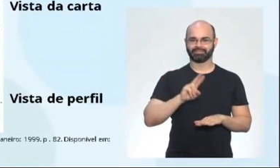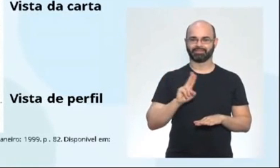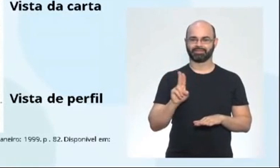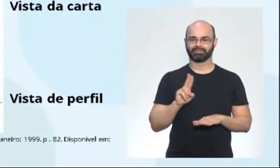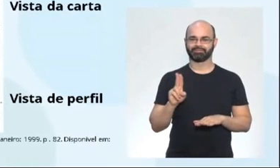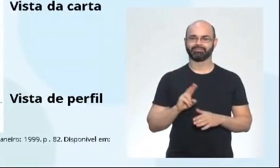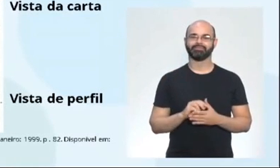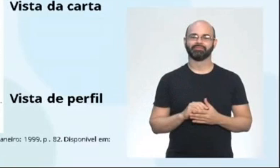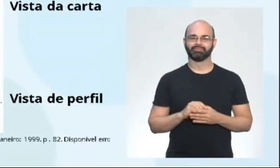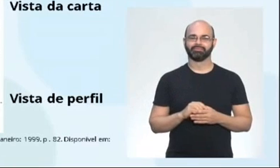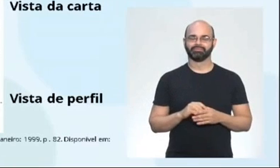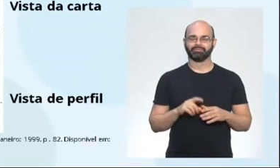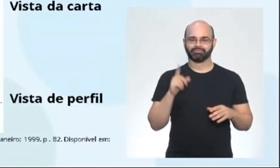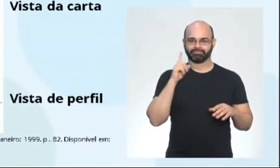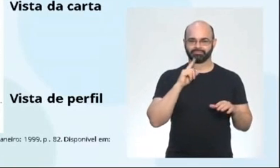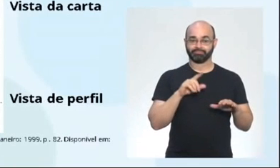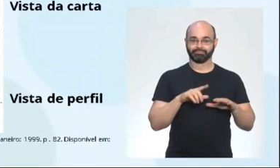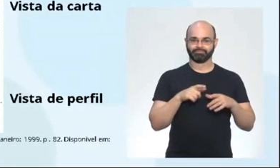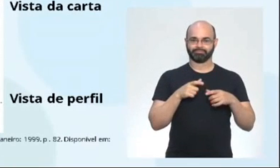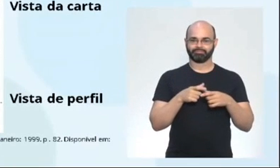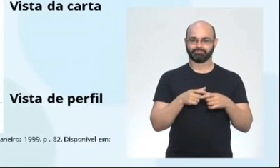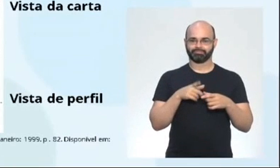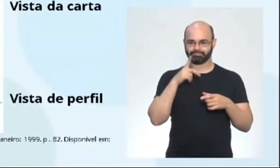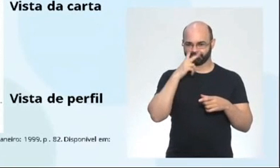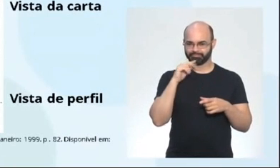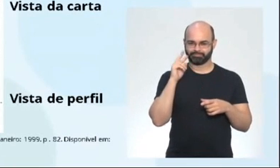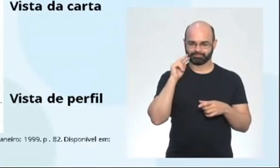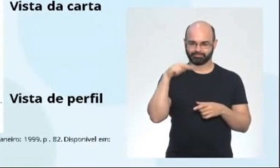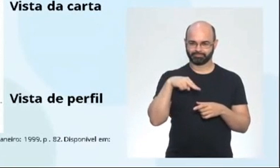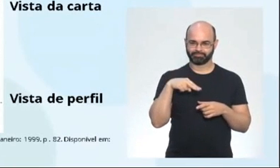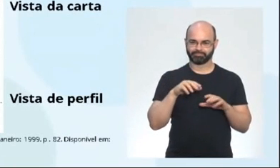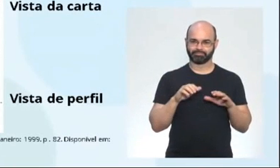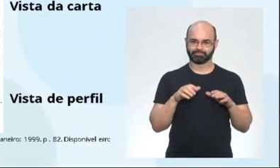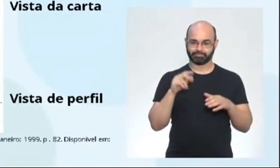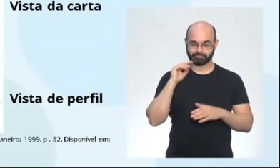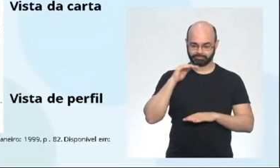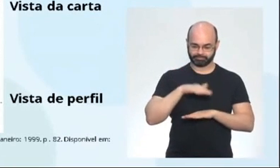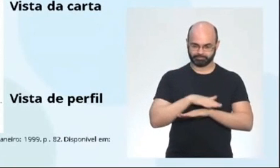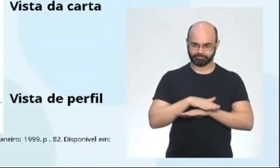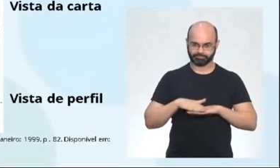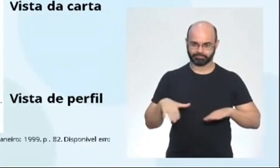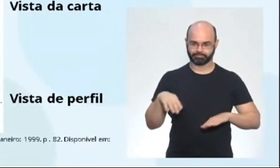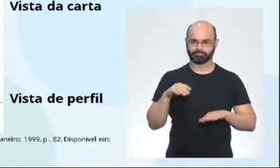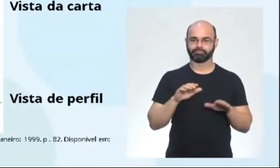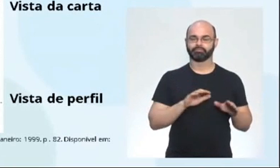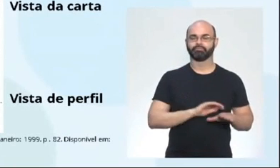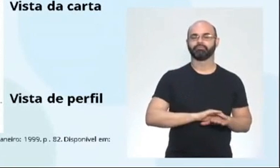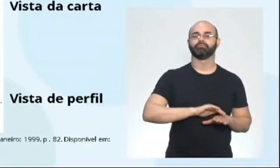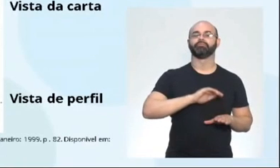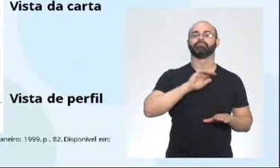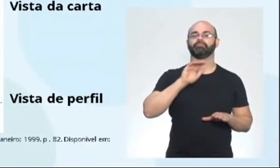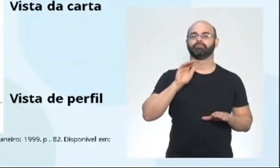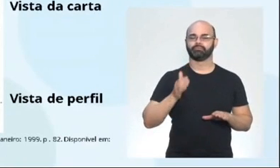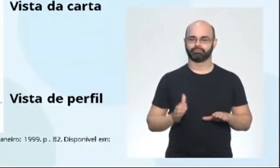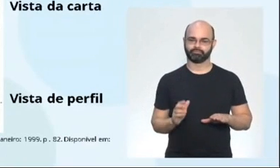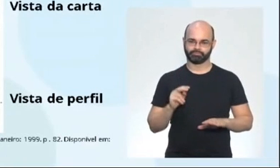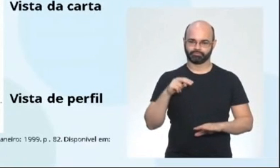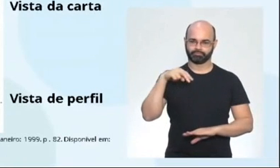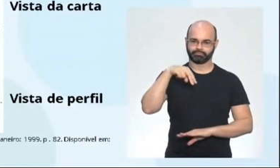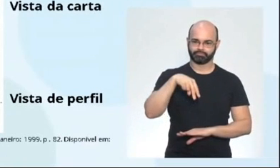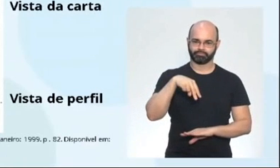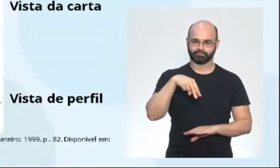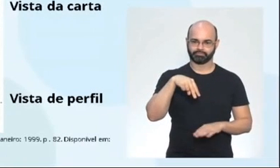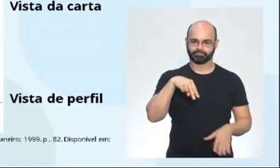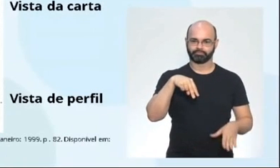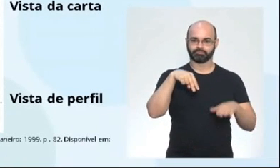divisão aí das curvas de nível, ou seja, é como se a gente estivesse olhando por cima do morro, né, e aí nós temos essa observação do